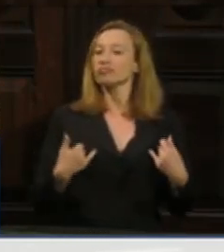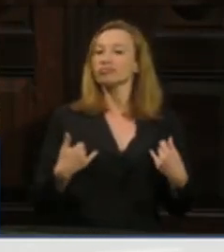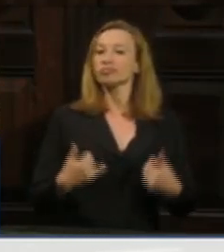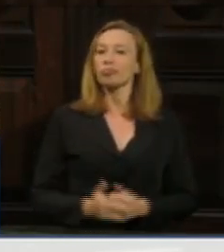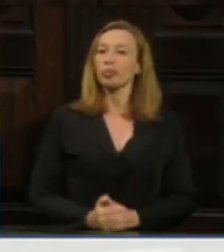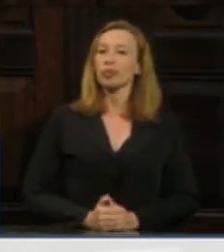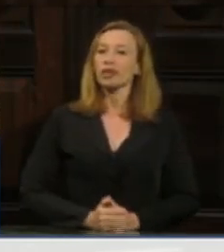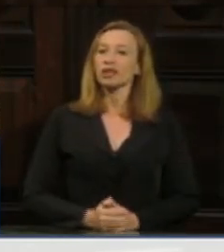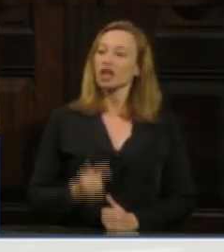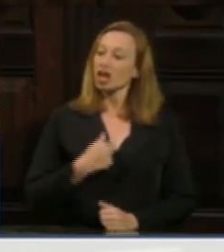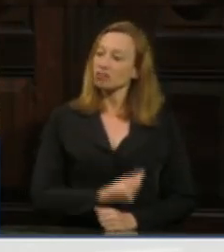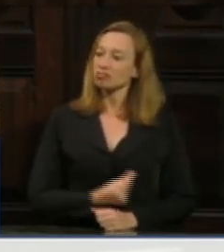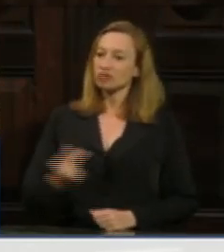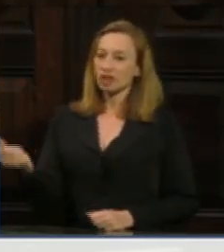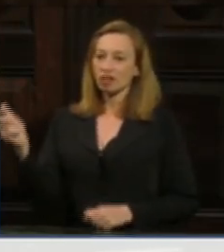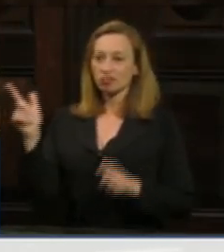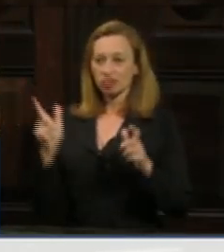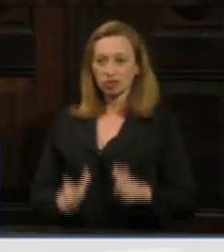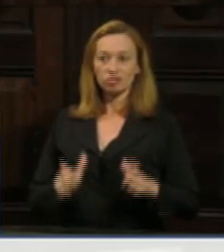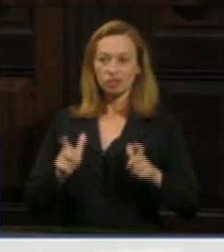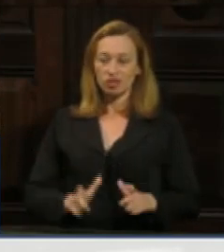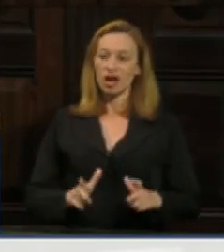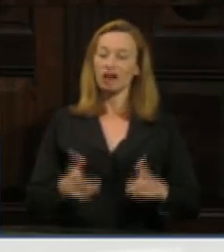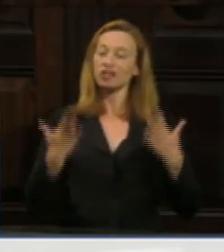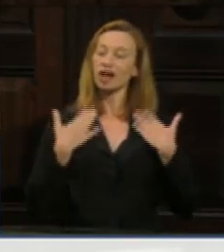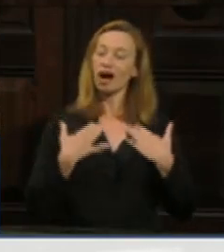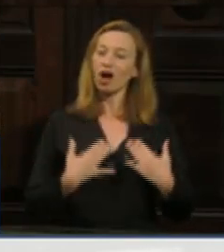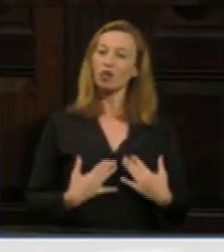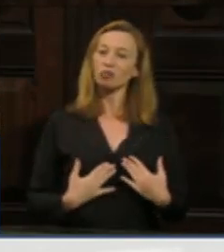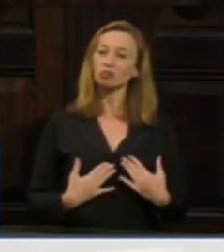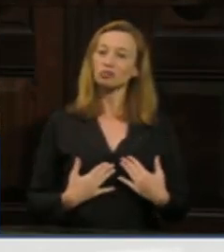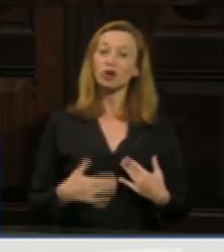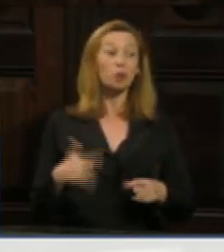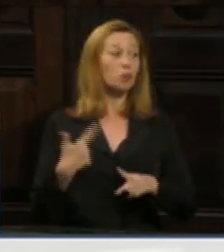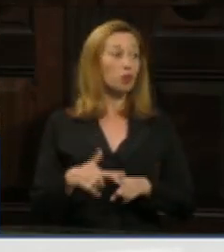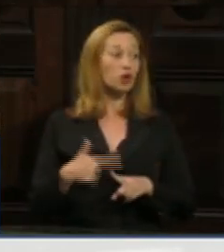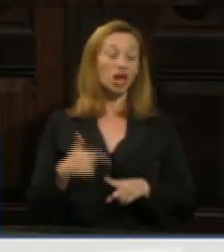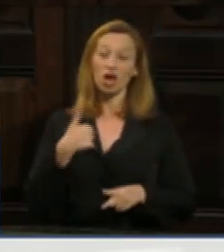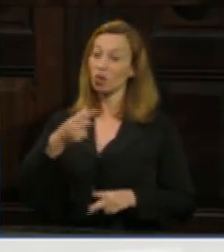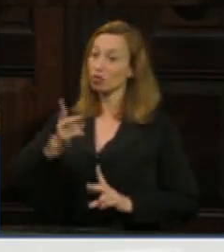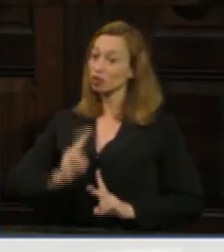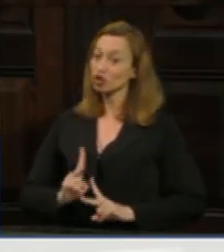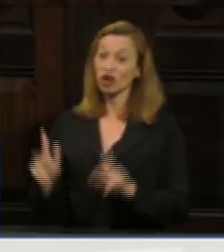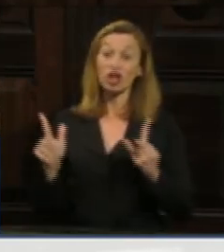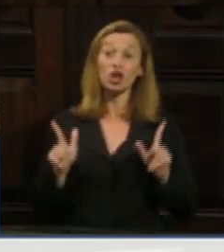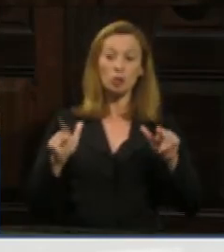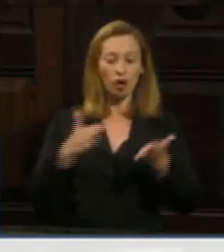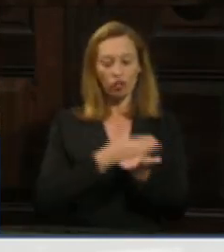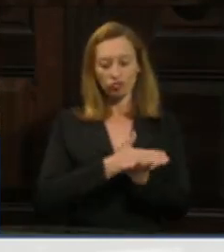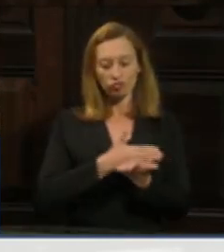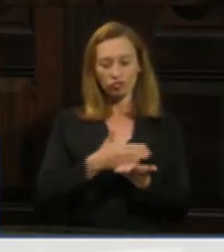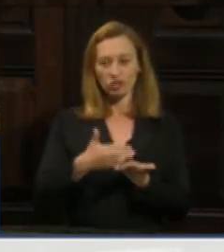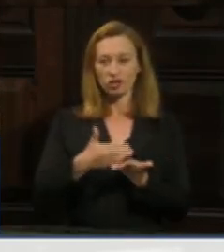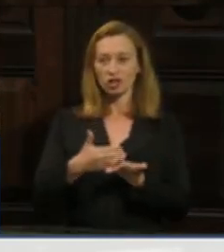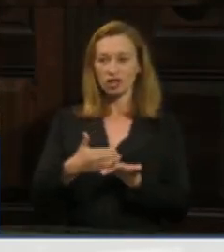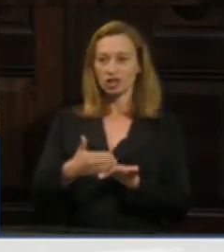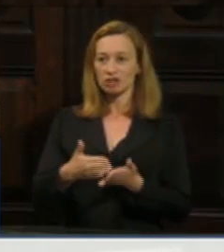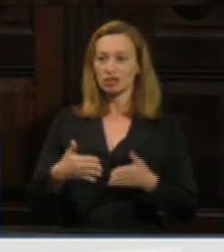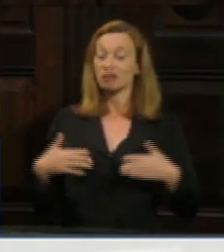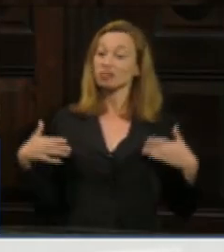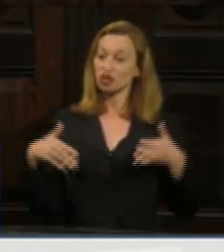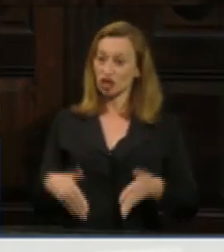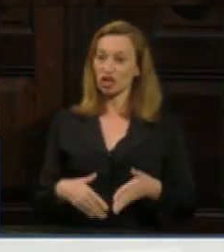que todas as investigações devem ser feitas, nem por isso, porque eu não tenho nada a ver com essa